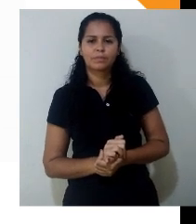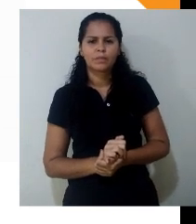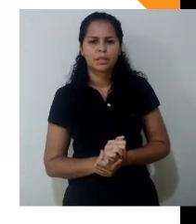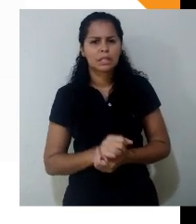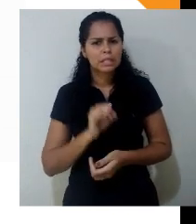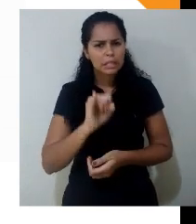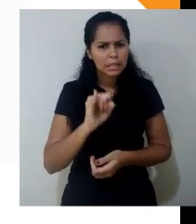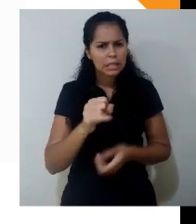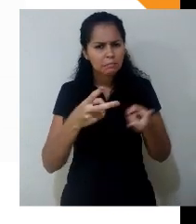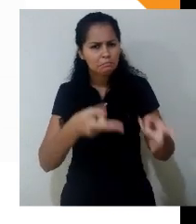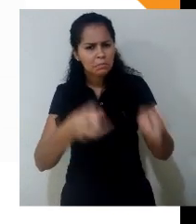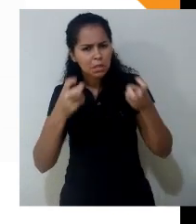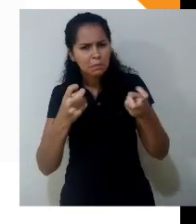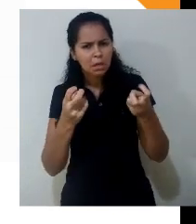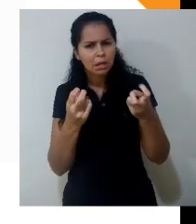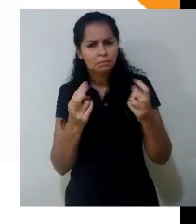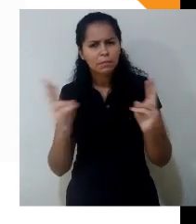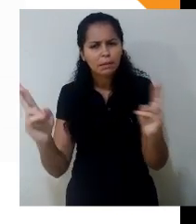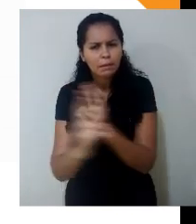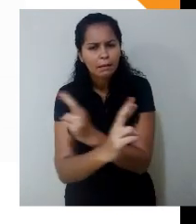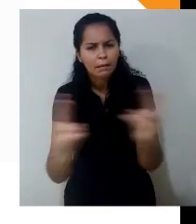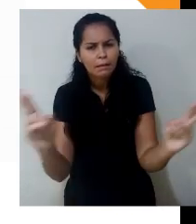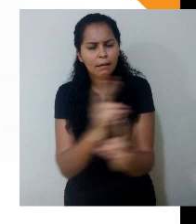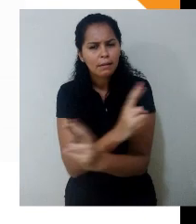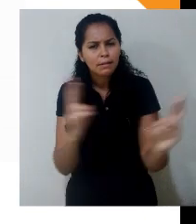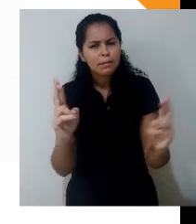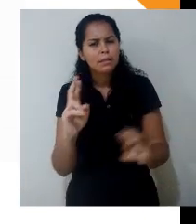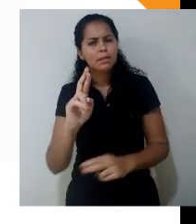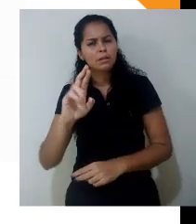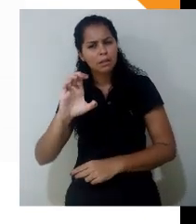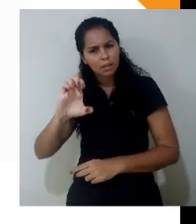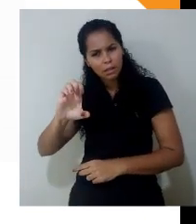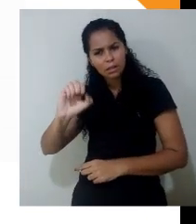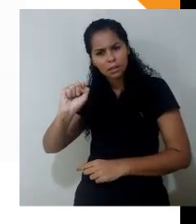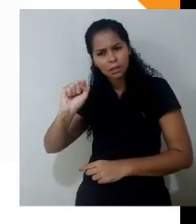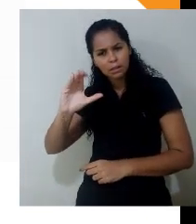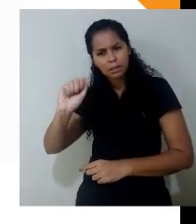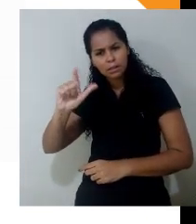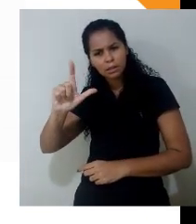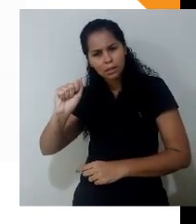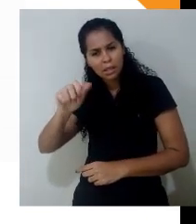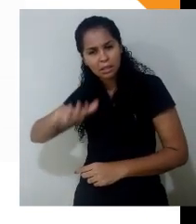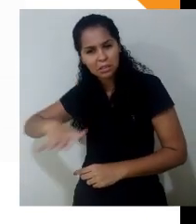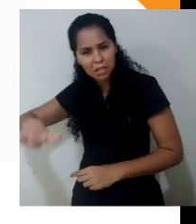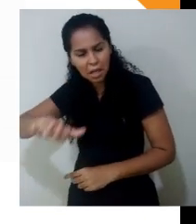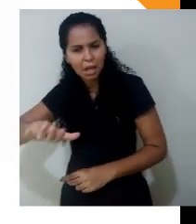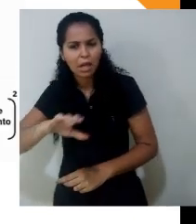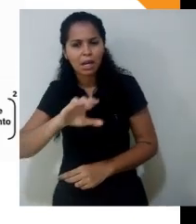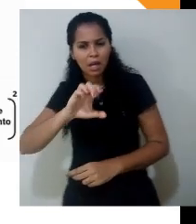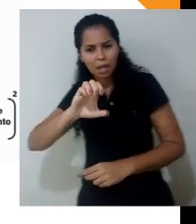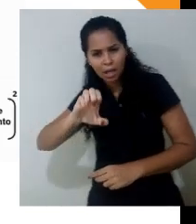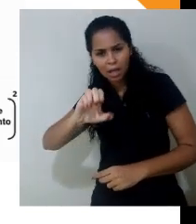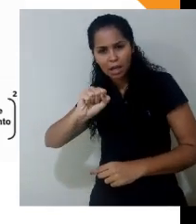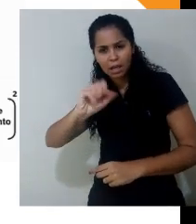Se eu observar a relação que essa minha escala de área tem com a minha escala de comprimento, eu vou